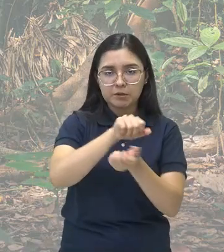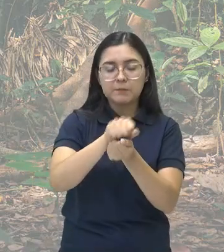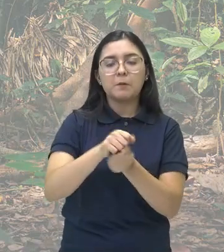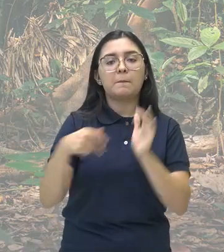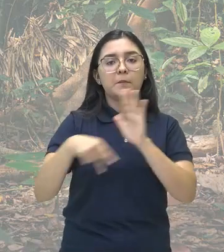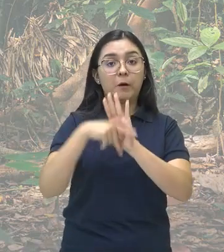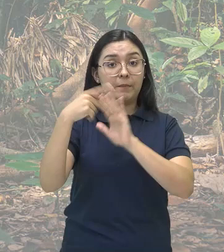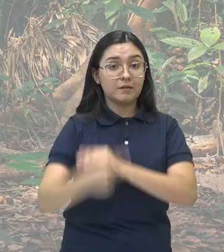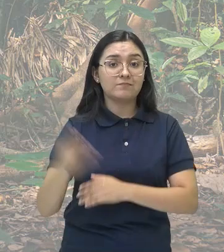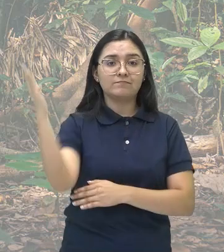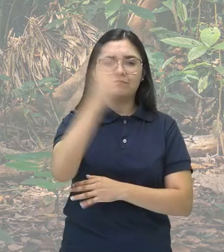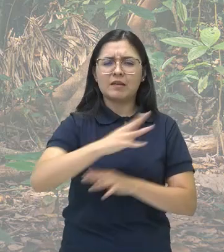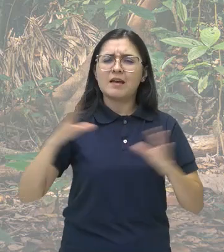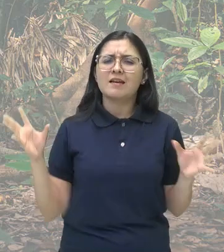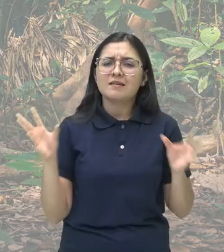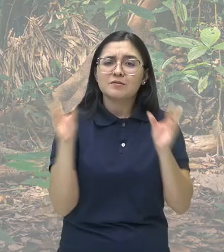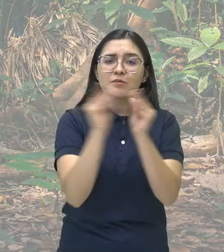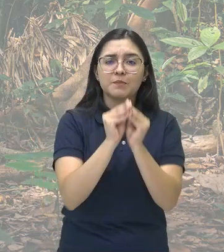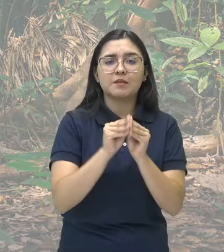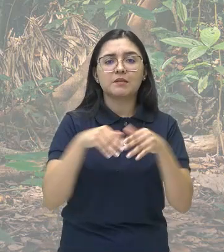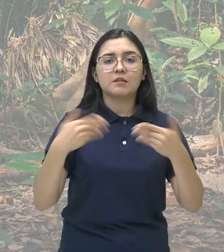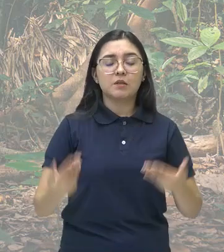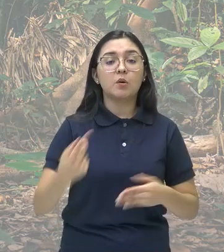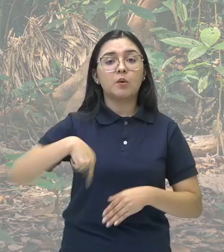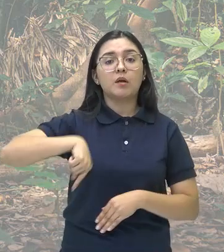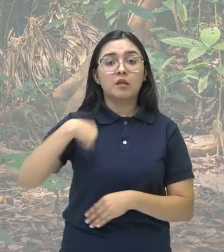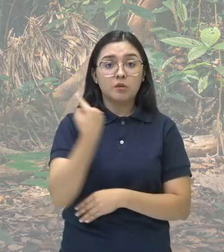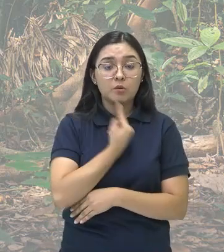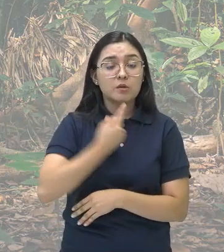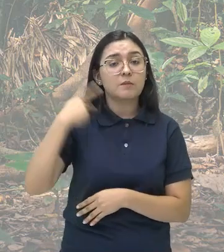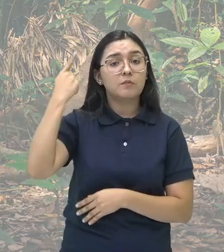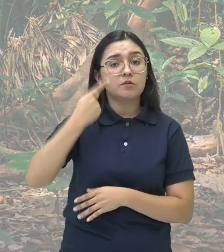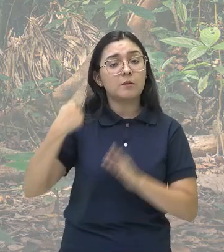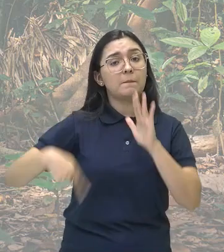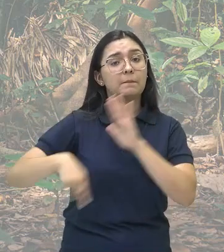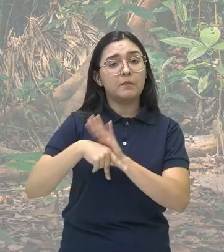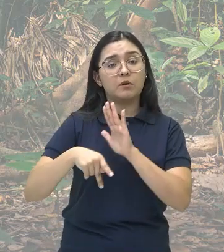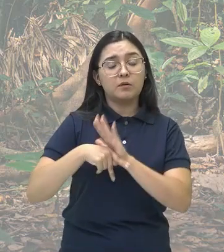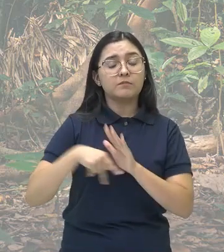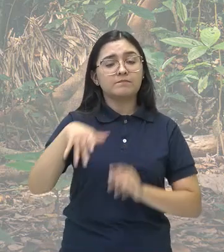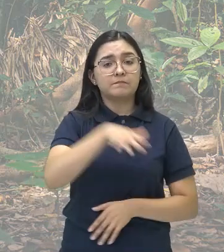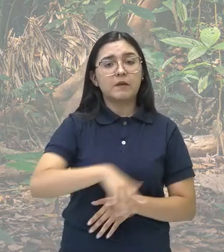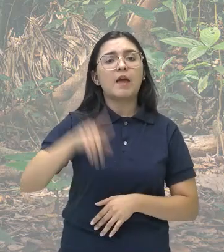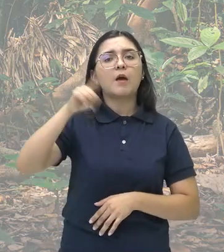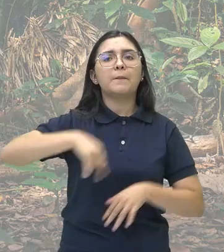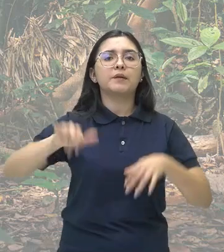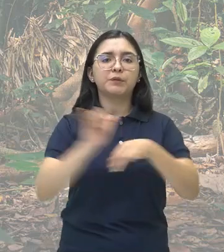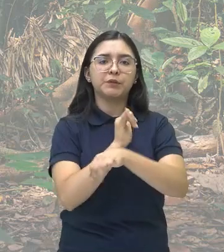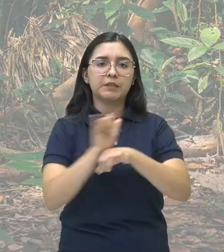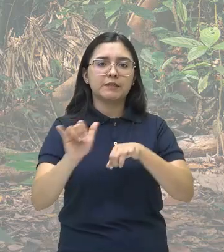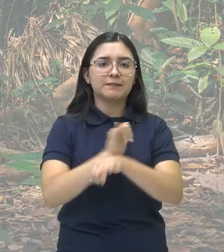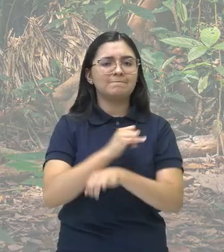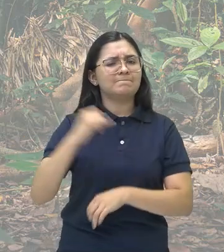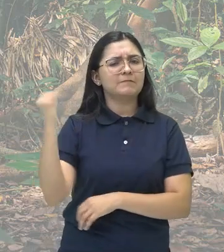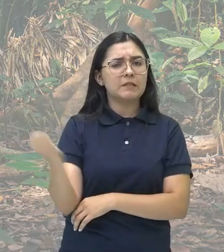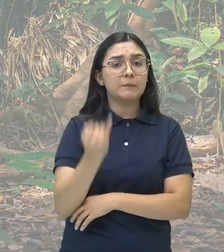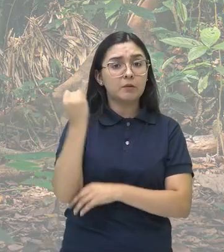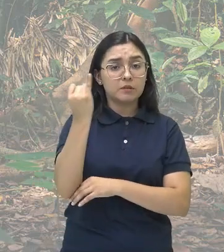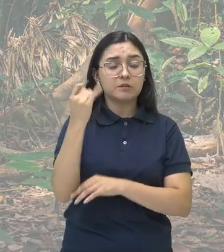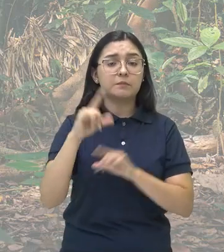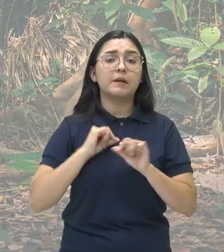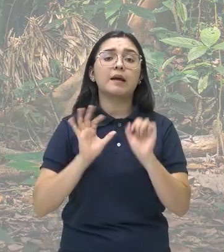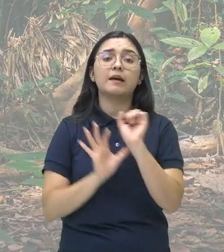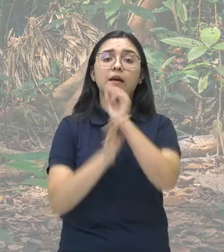sustentabilidade no Brasil. Resumindo, a nossa política nacional de meio ambiental é uma ferramenta essencial